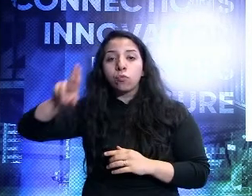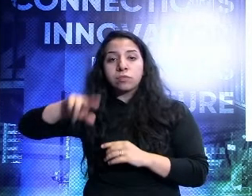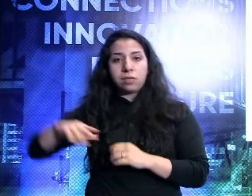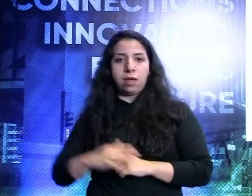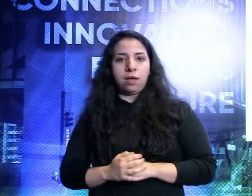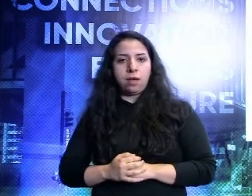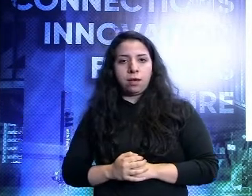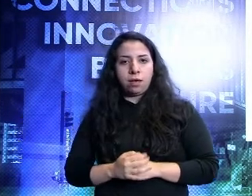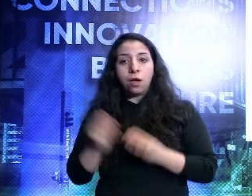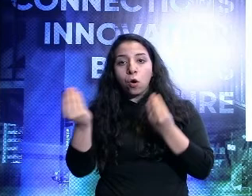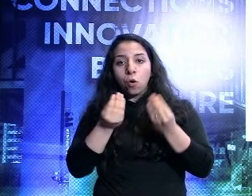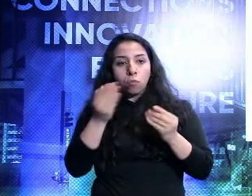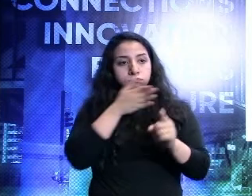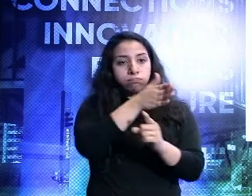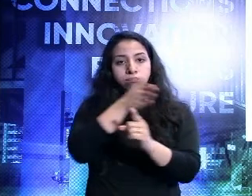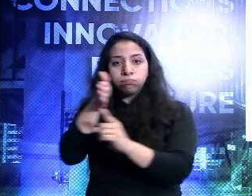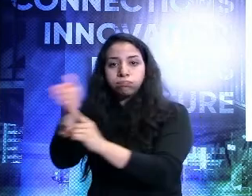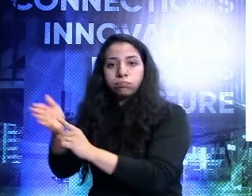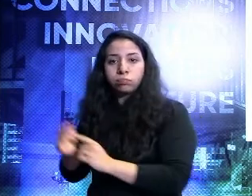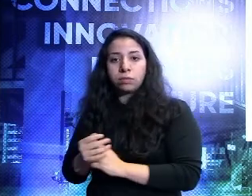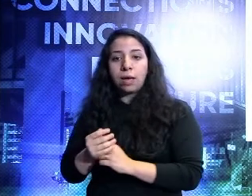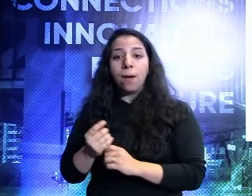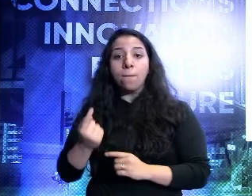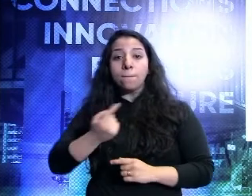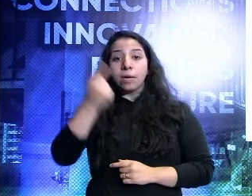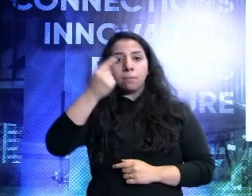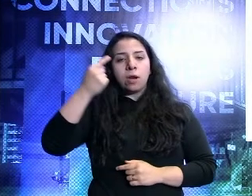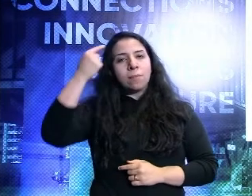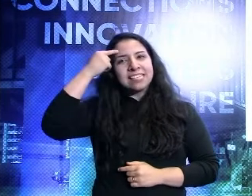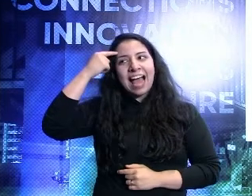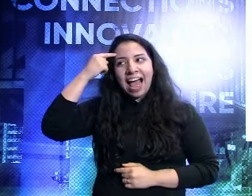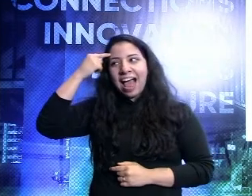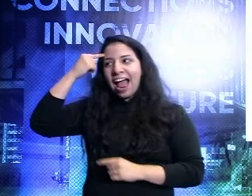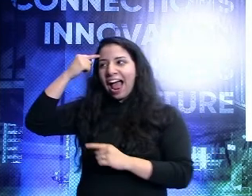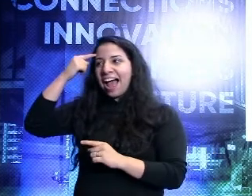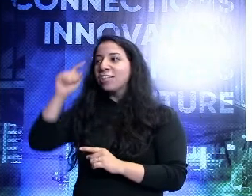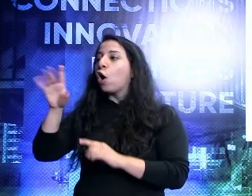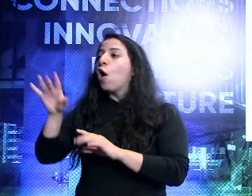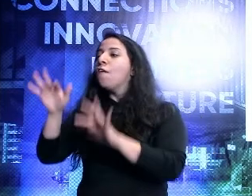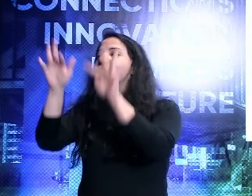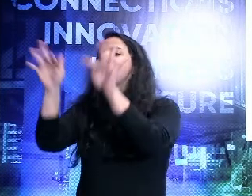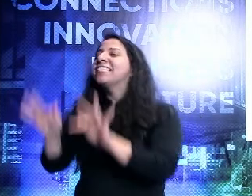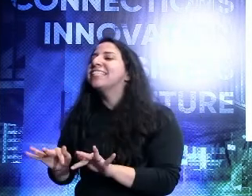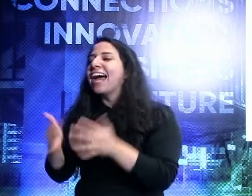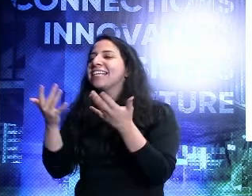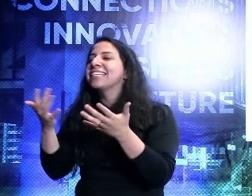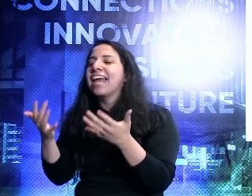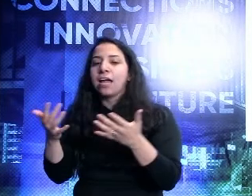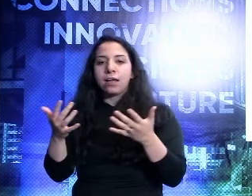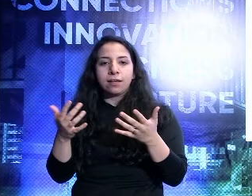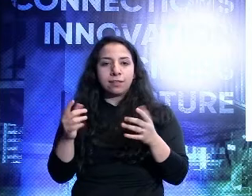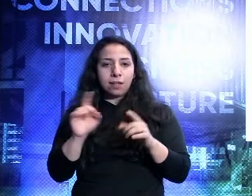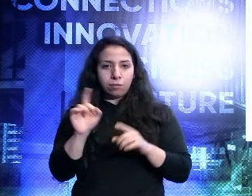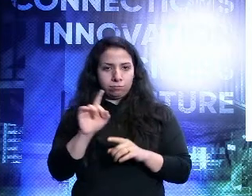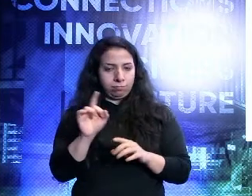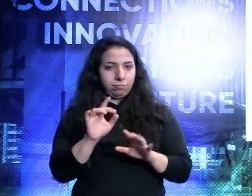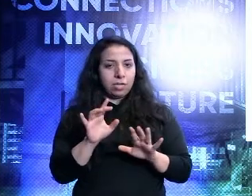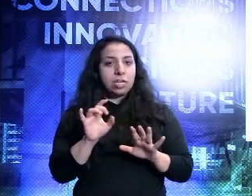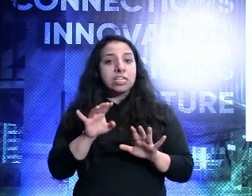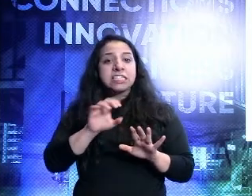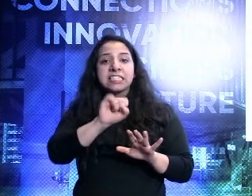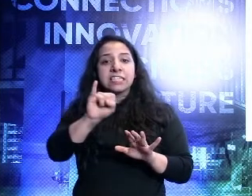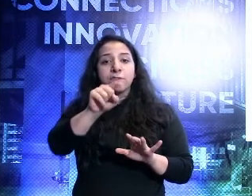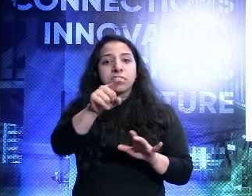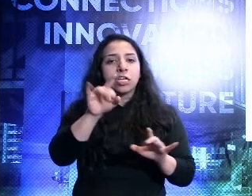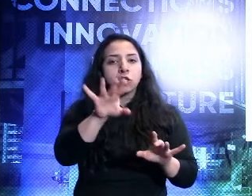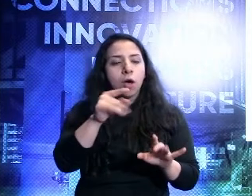agilidade? Primeira dica, gente, é não medir apenas felicidade, né? É legal também, mas o lance é, se você só mede o NPS interno